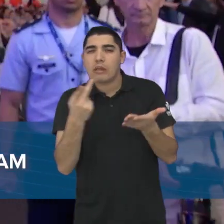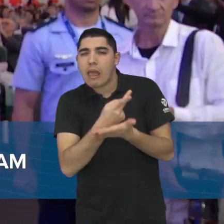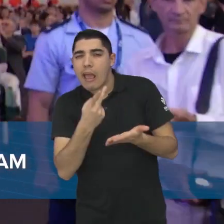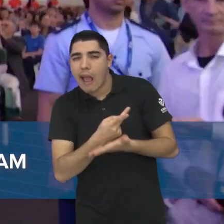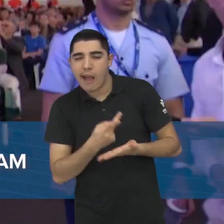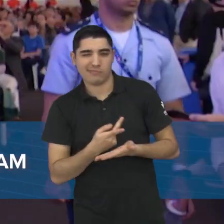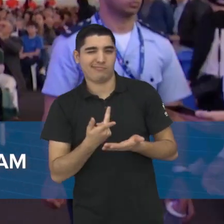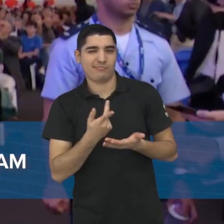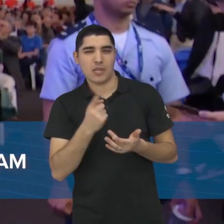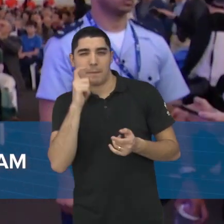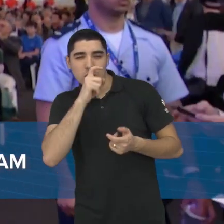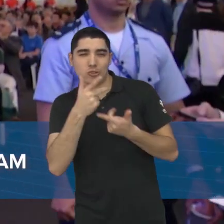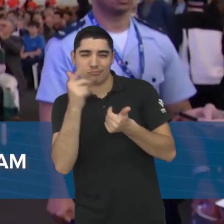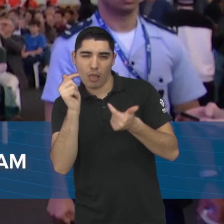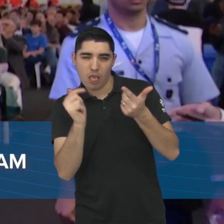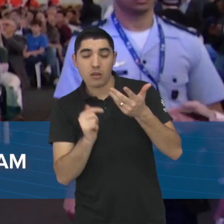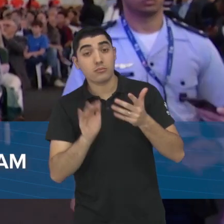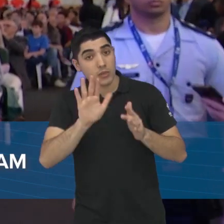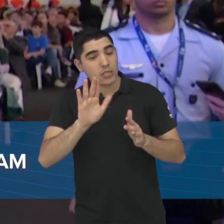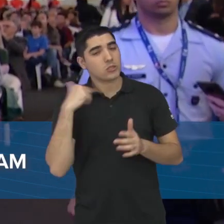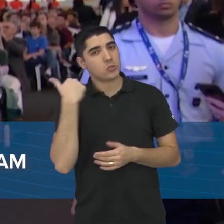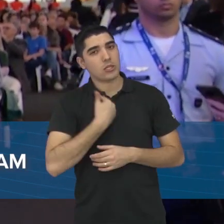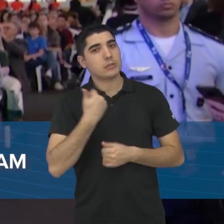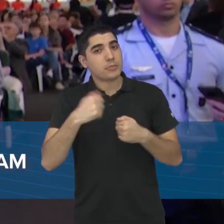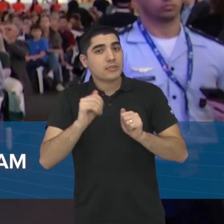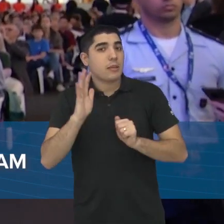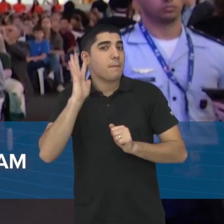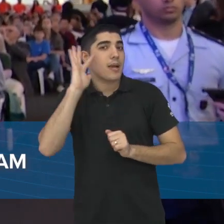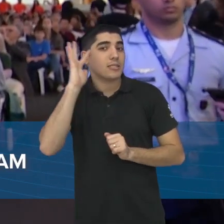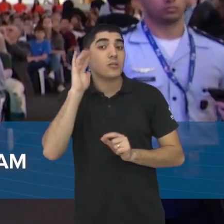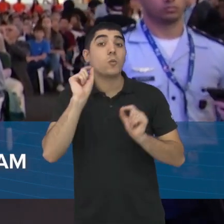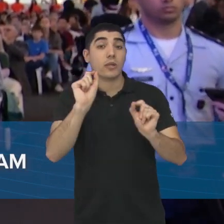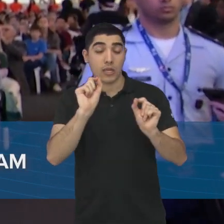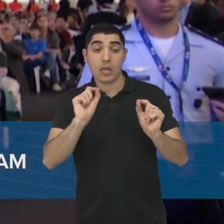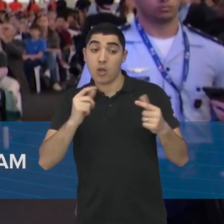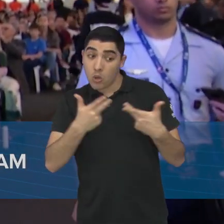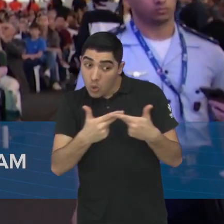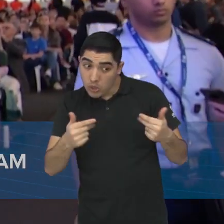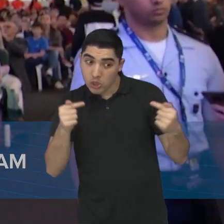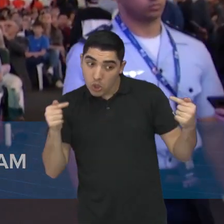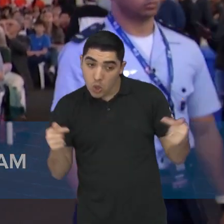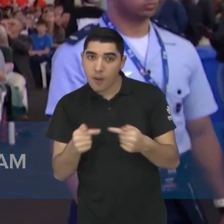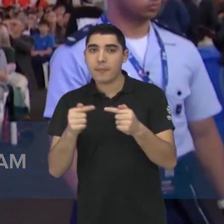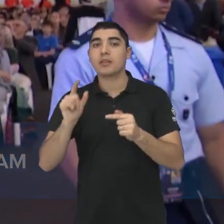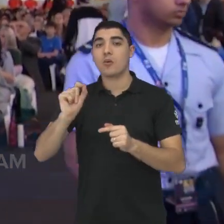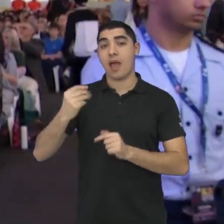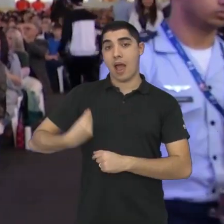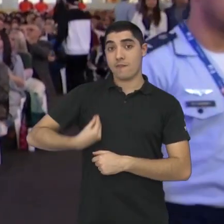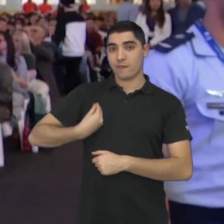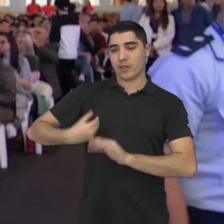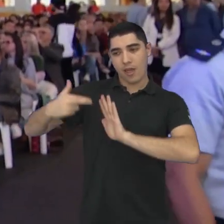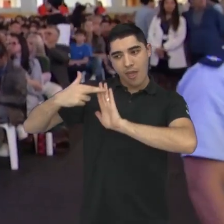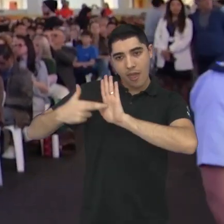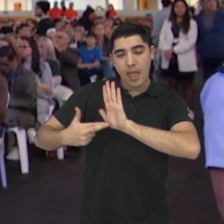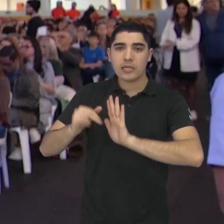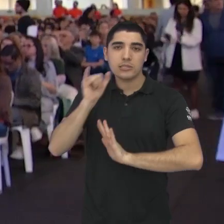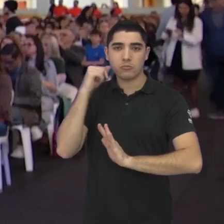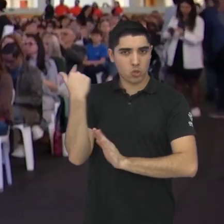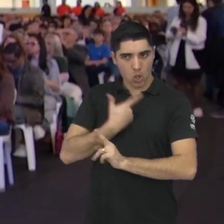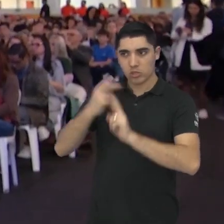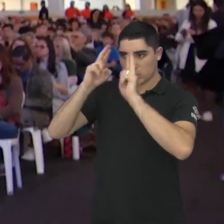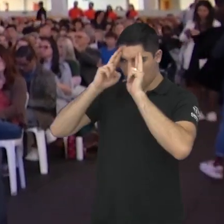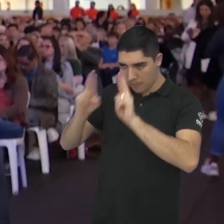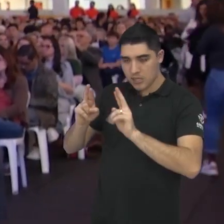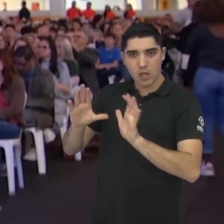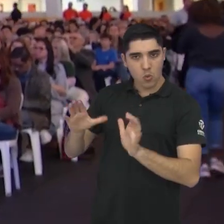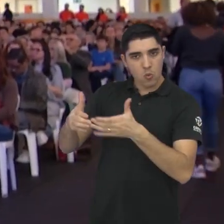as prioridades, nós podemos definir as premissas como uma lei fundamental desde o início. Assim como nós respeitamos, o ser humano tem